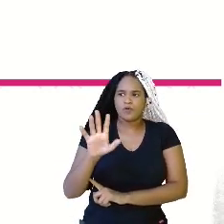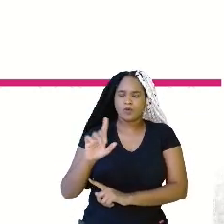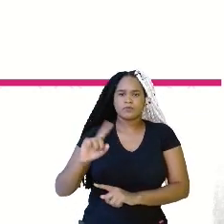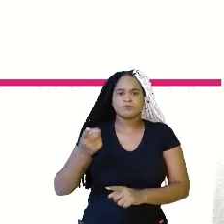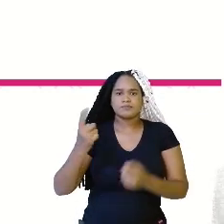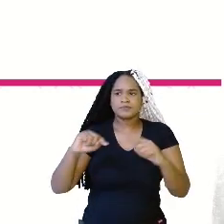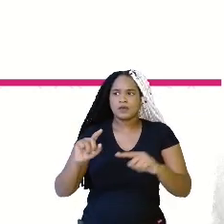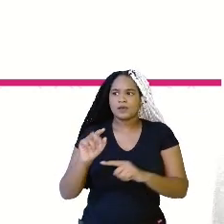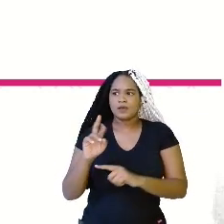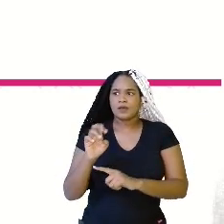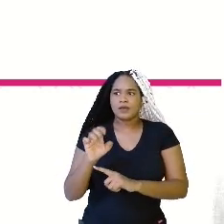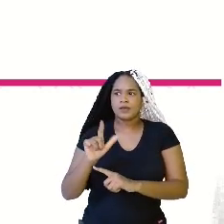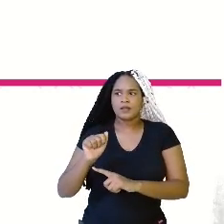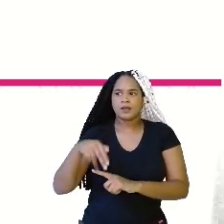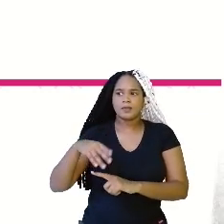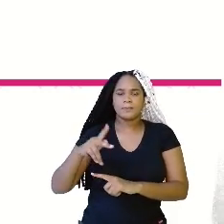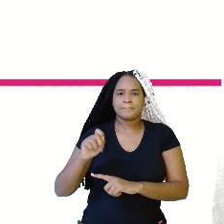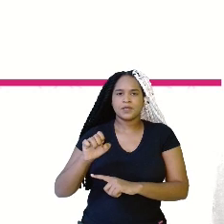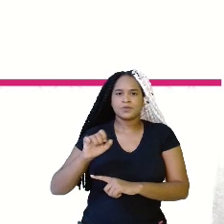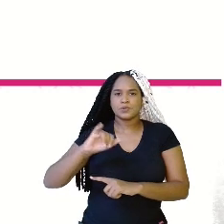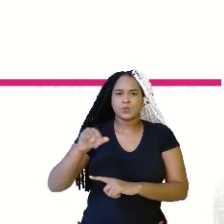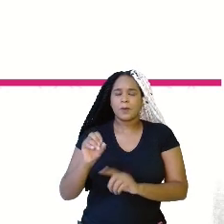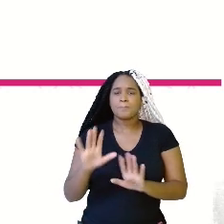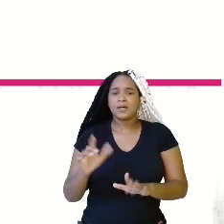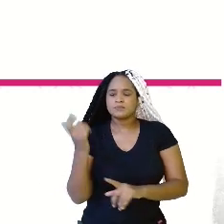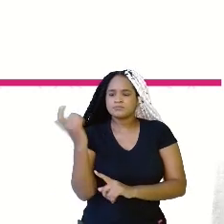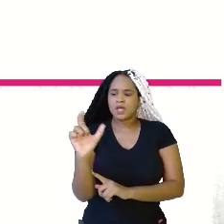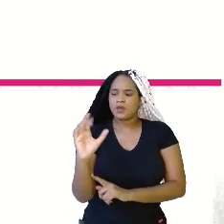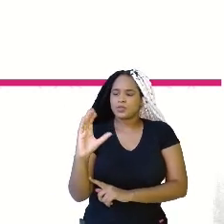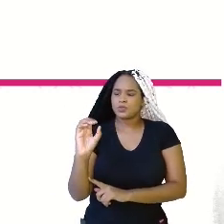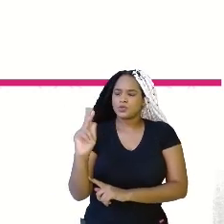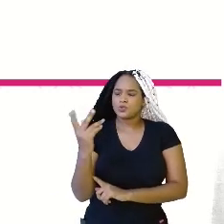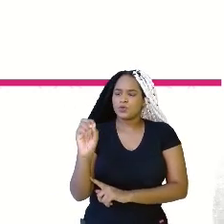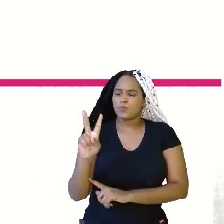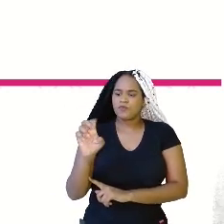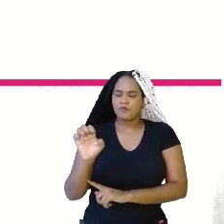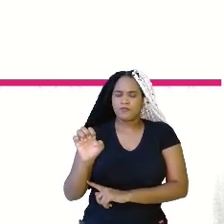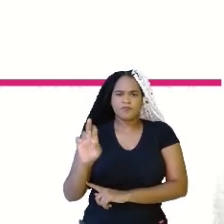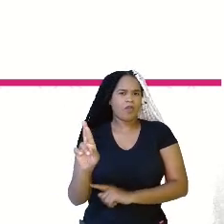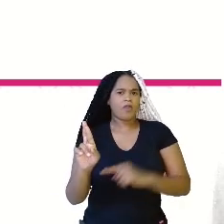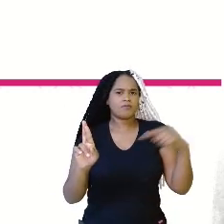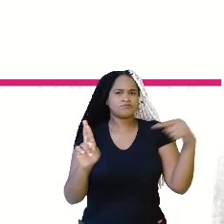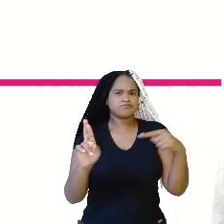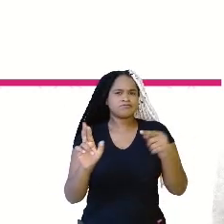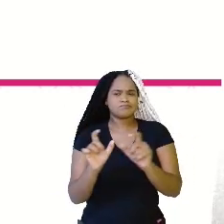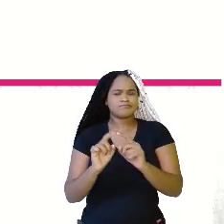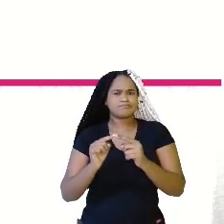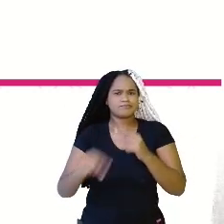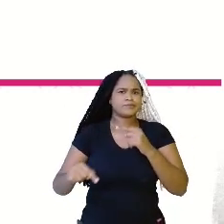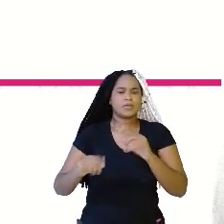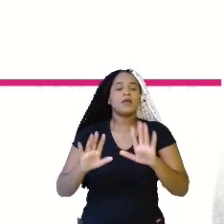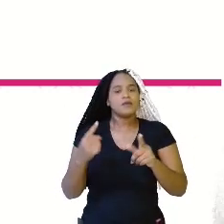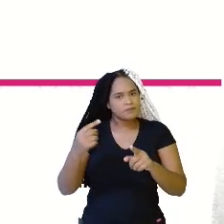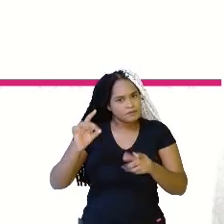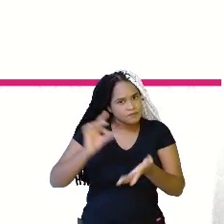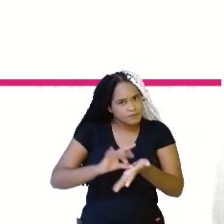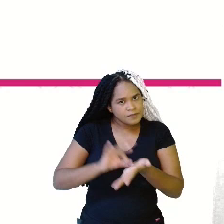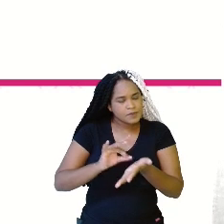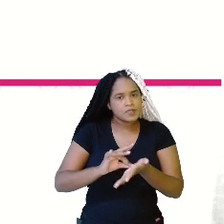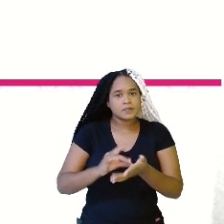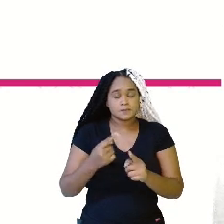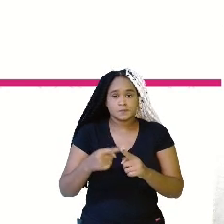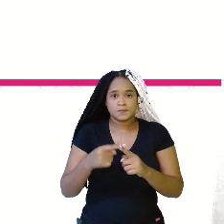falou verbo chover. Isso mesmo, é porque o verbo, quando a gente diz chover, relampejar,